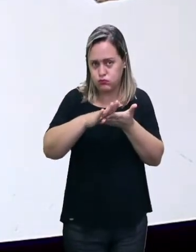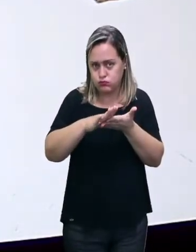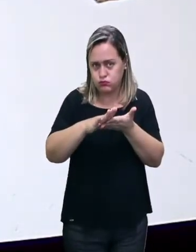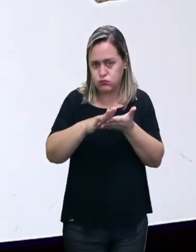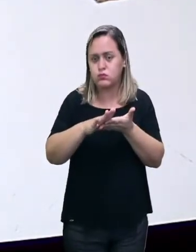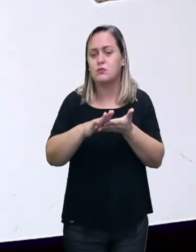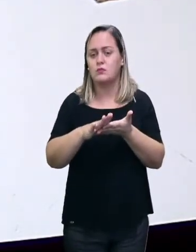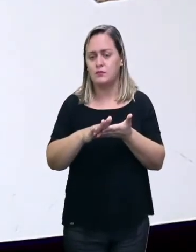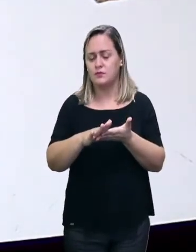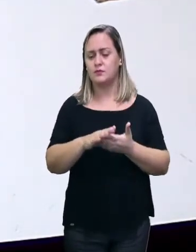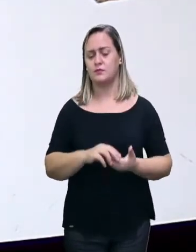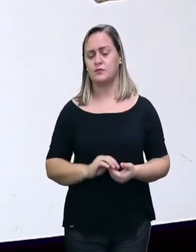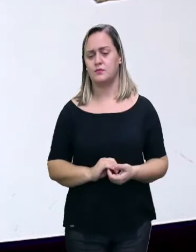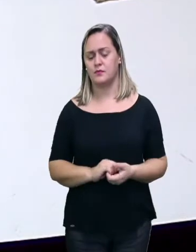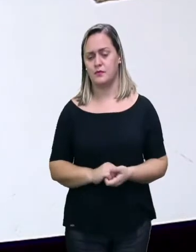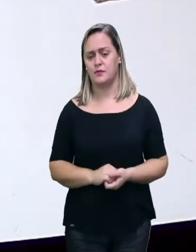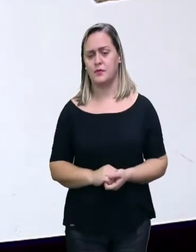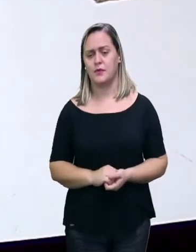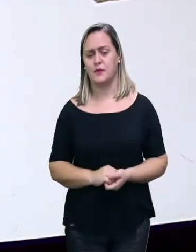Colando aqui.